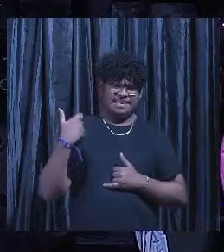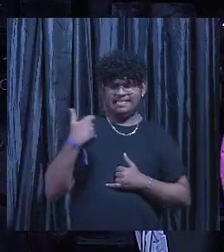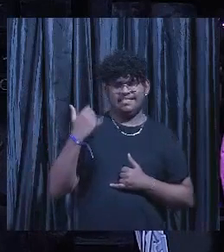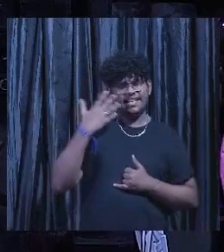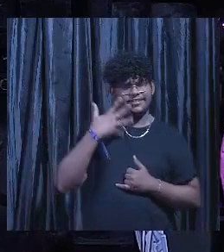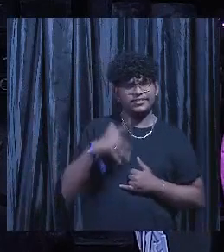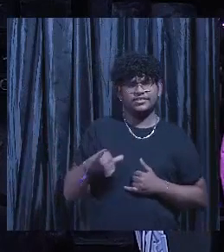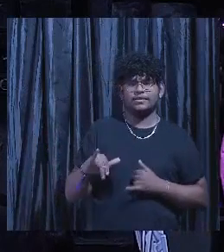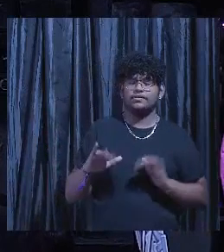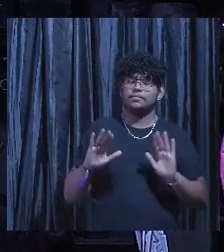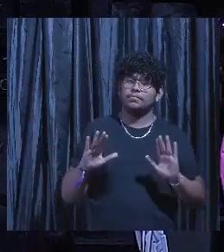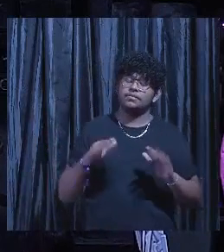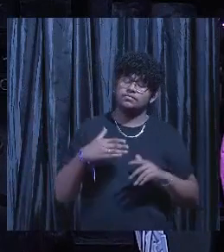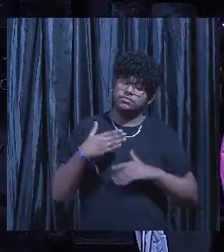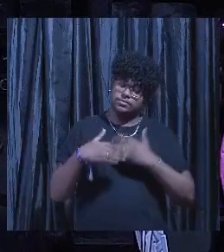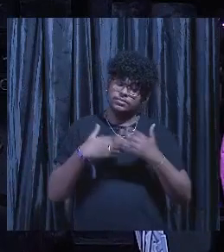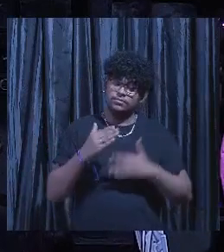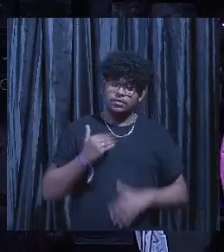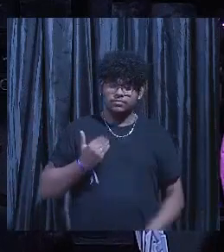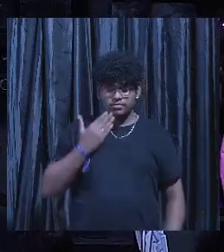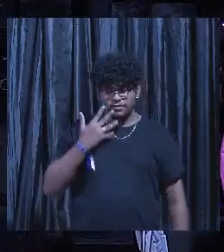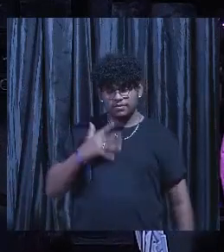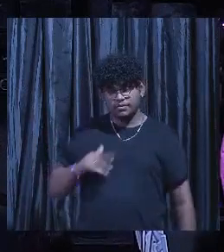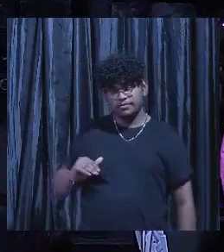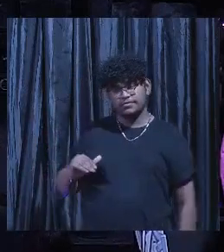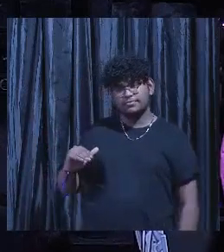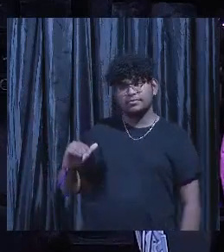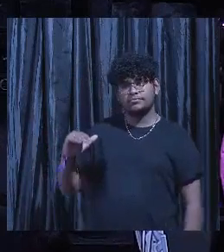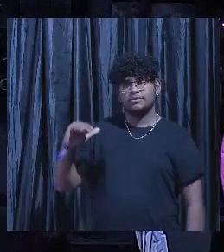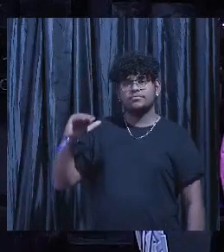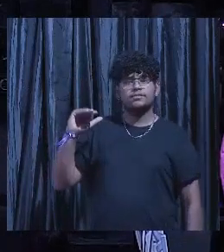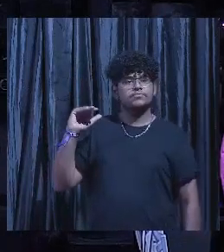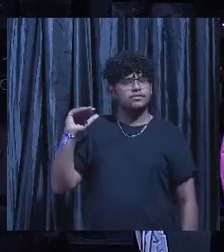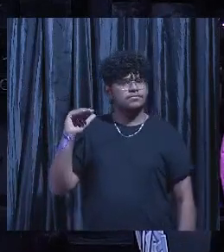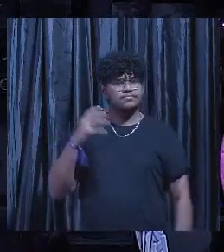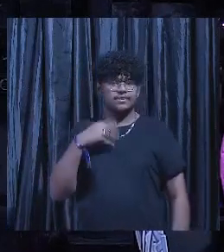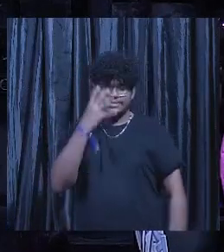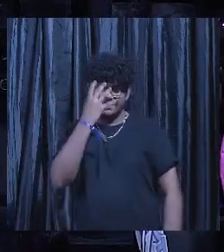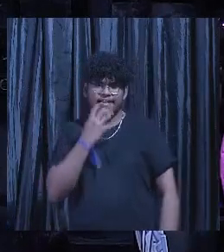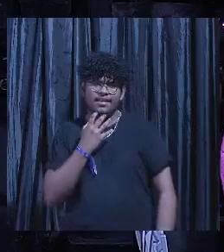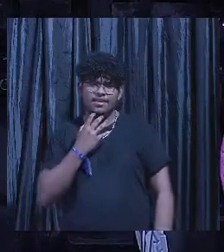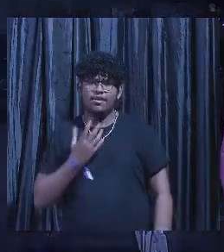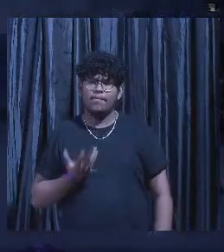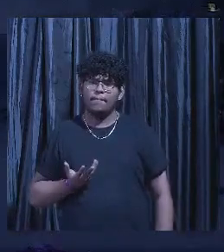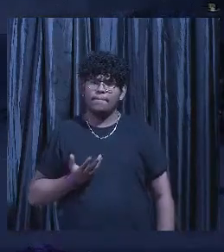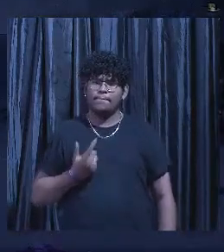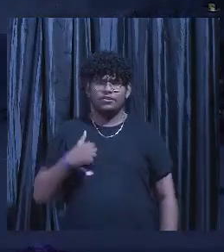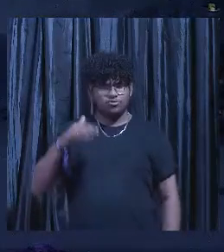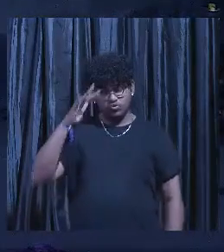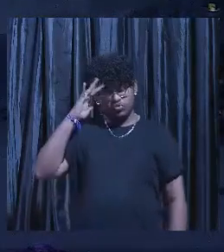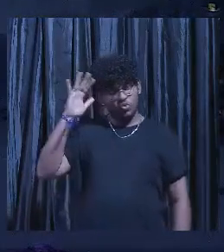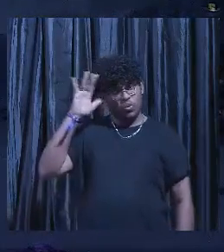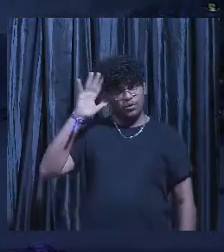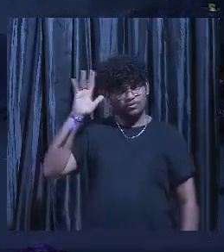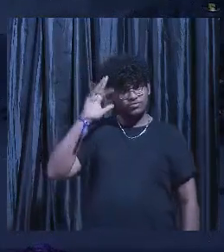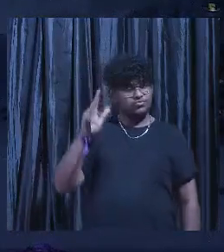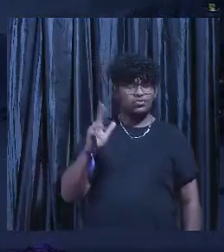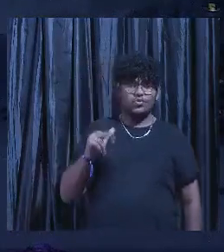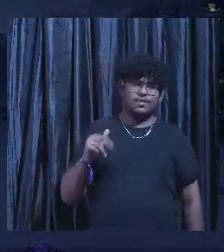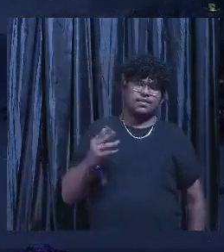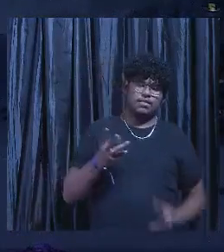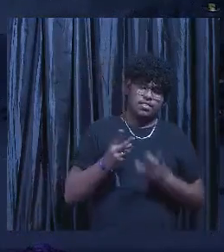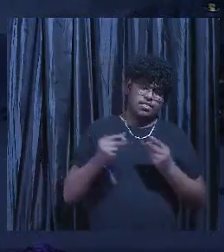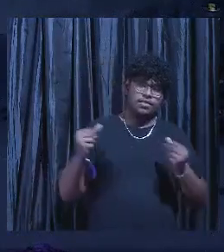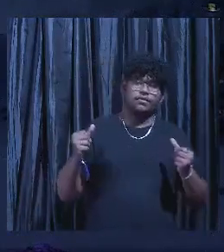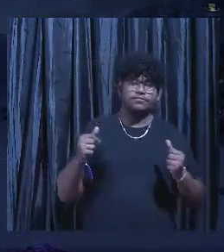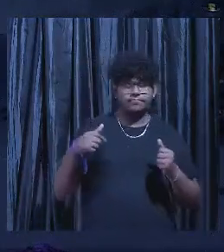sonho, ele nunca saiu. E daí eu fiz a minha vida em função disso. Eu comecei